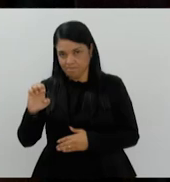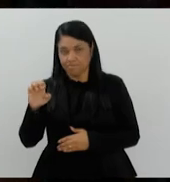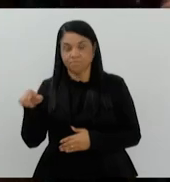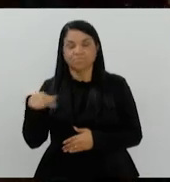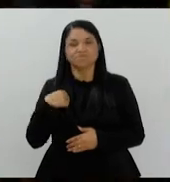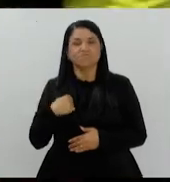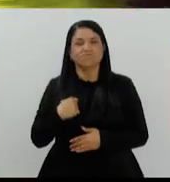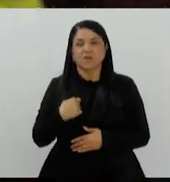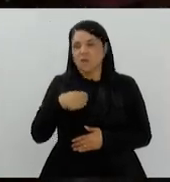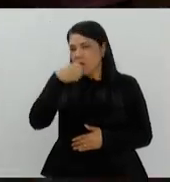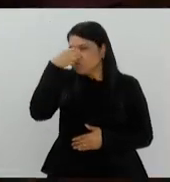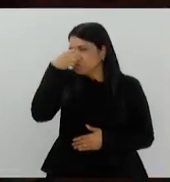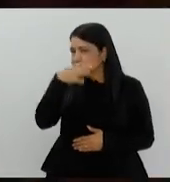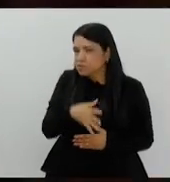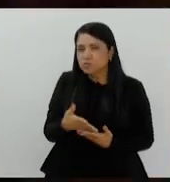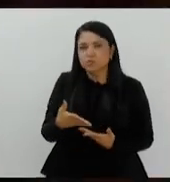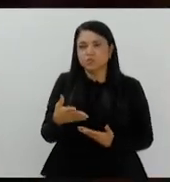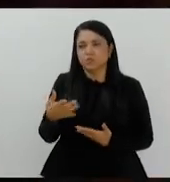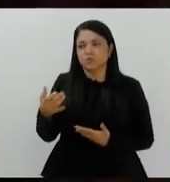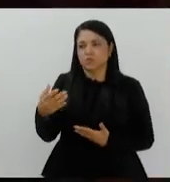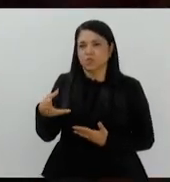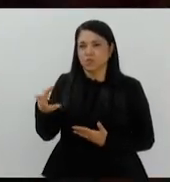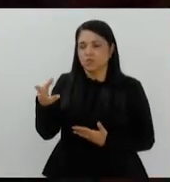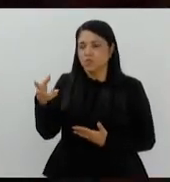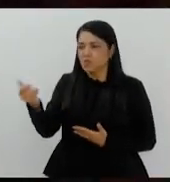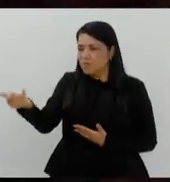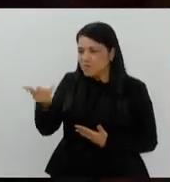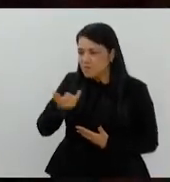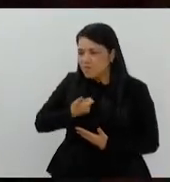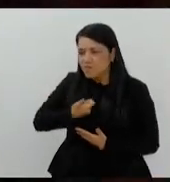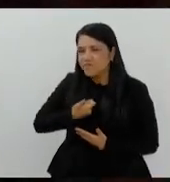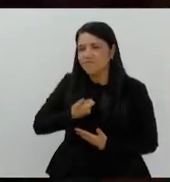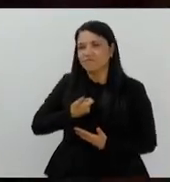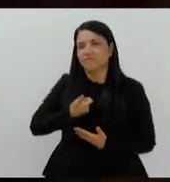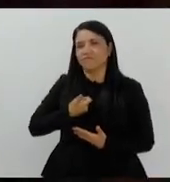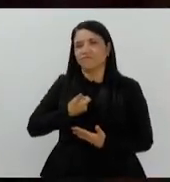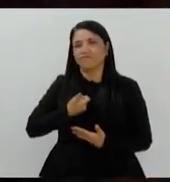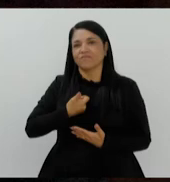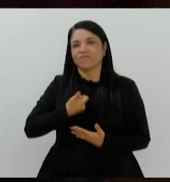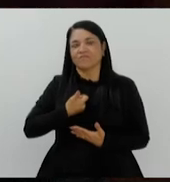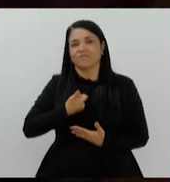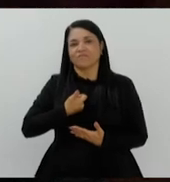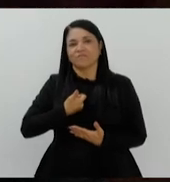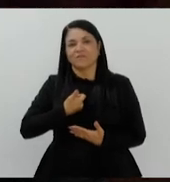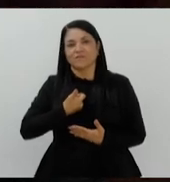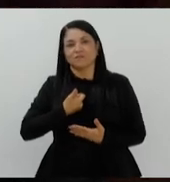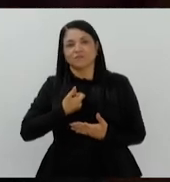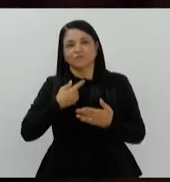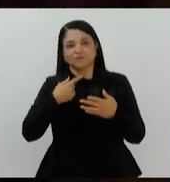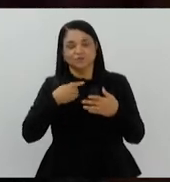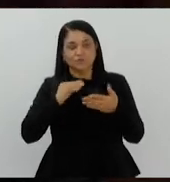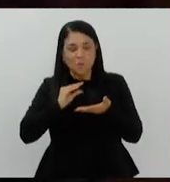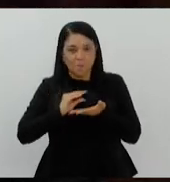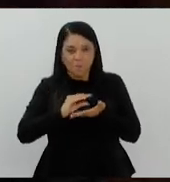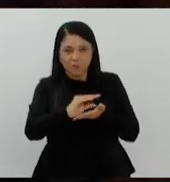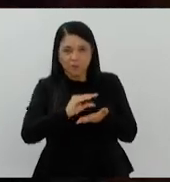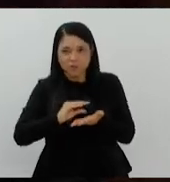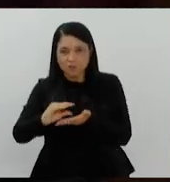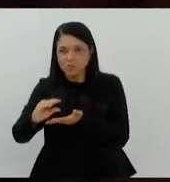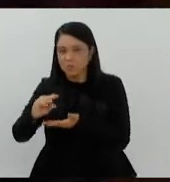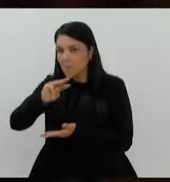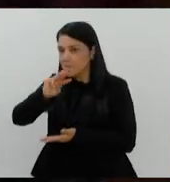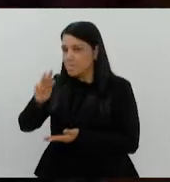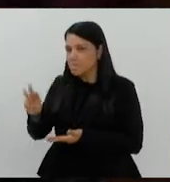a ouvir da 01 da comunicação da CEDAE que aqueles patrocínios milionários da CEDAE para